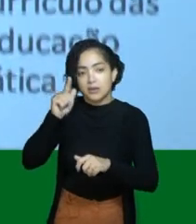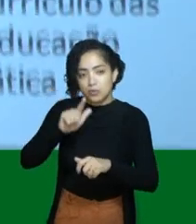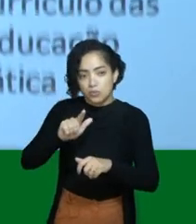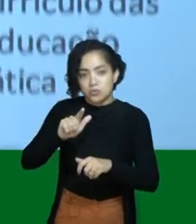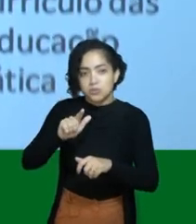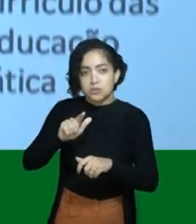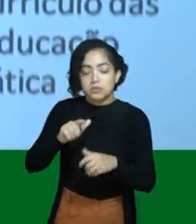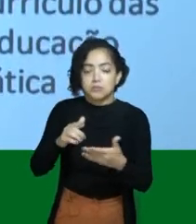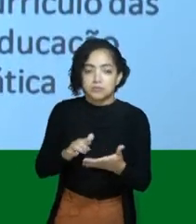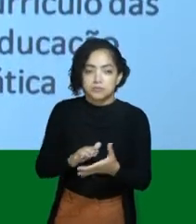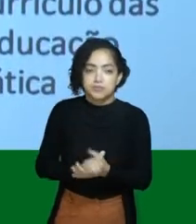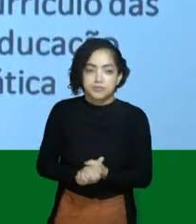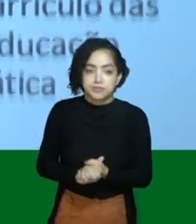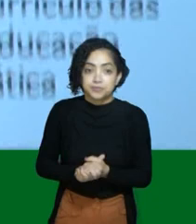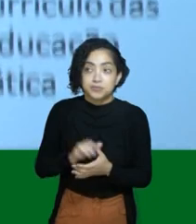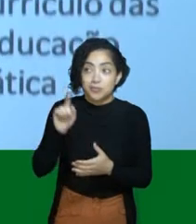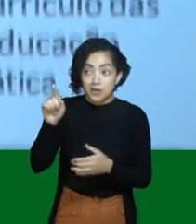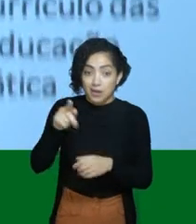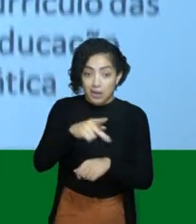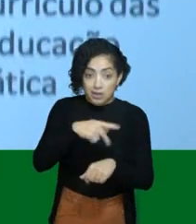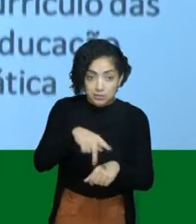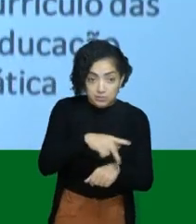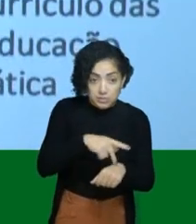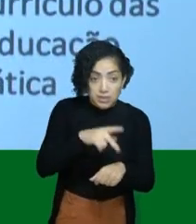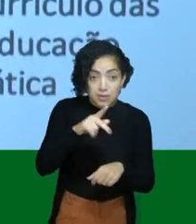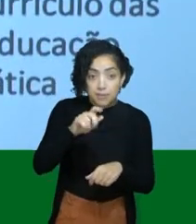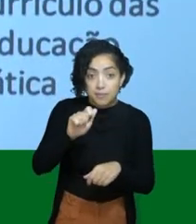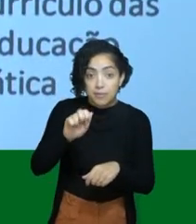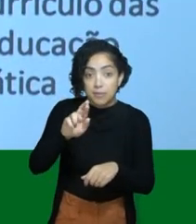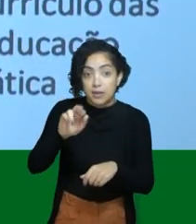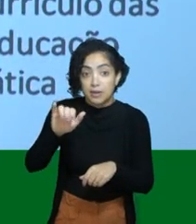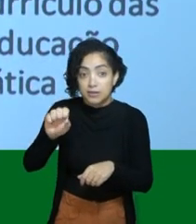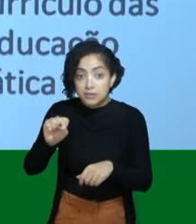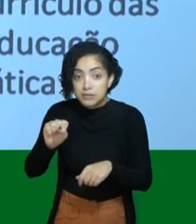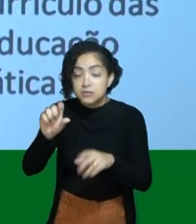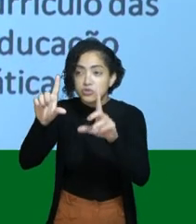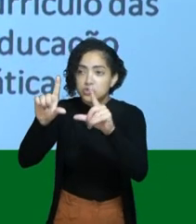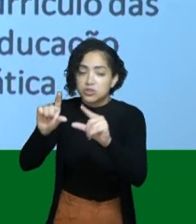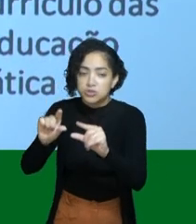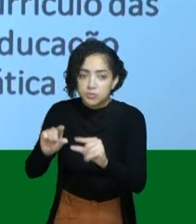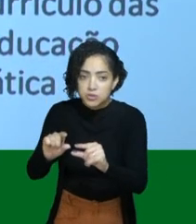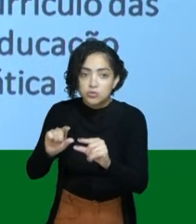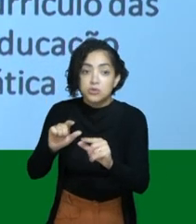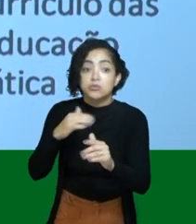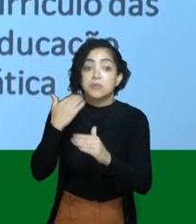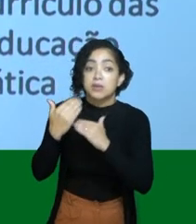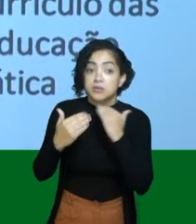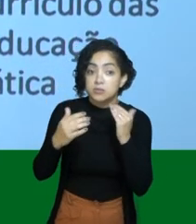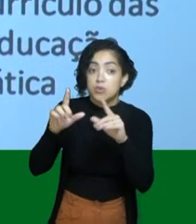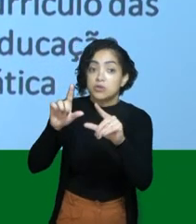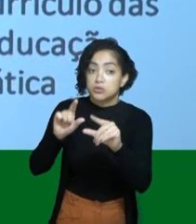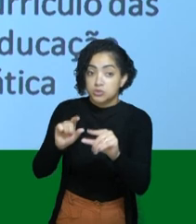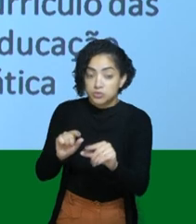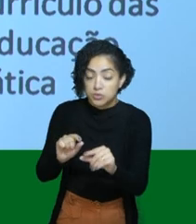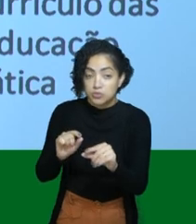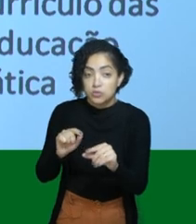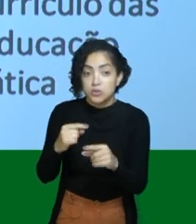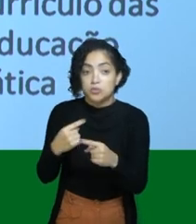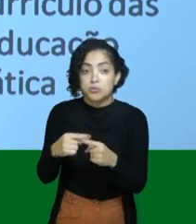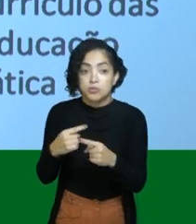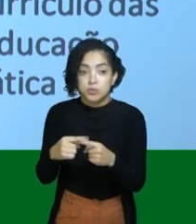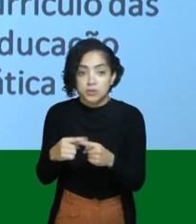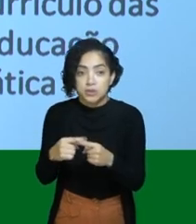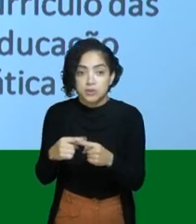gente. E Paris, né, já está fazendo isso, já conseguiu, e tem uma redução muito grande nas mortes por